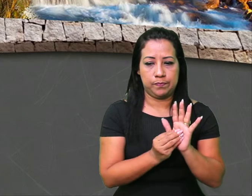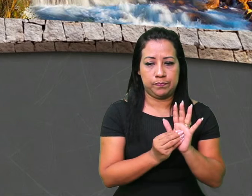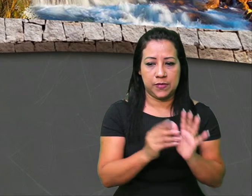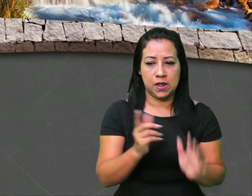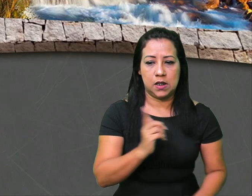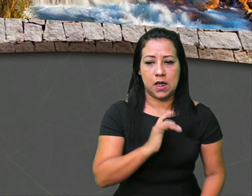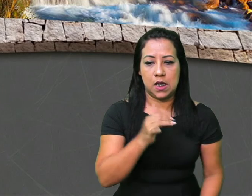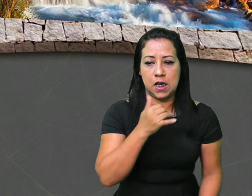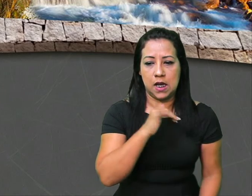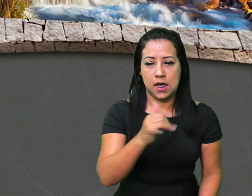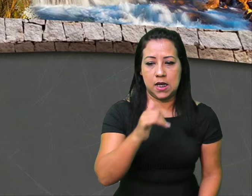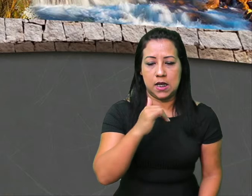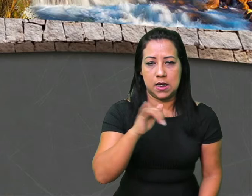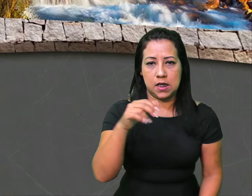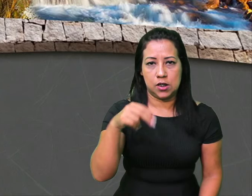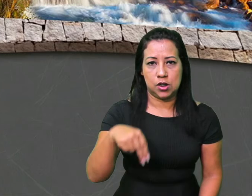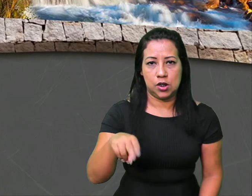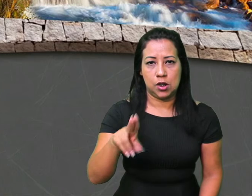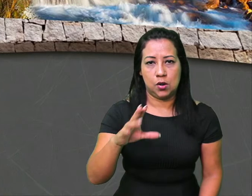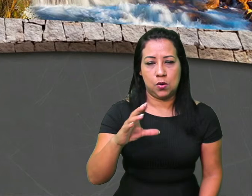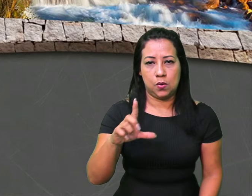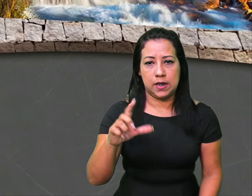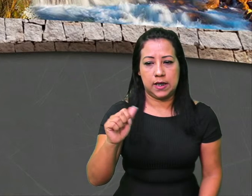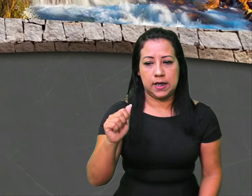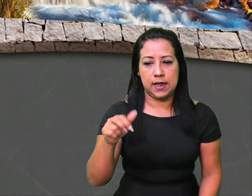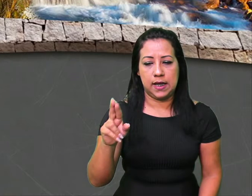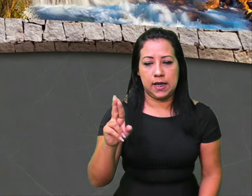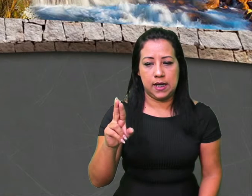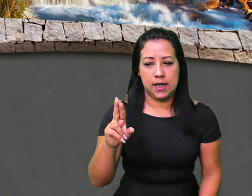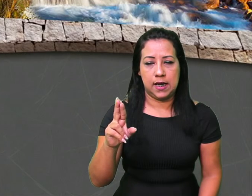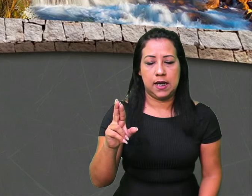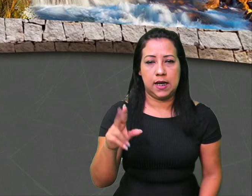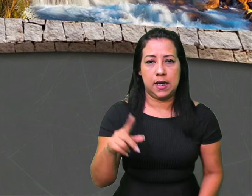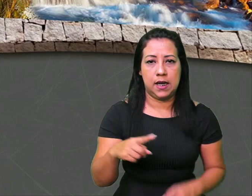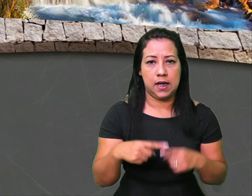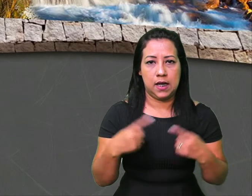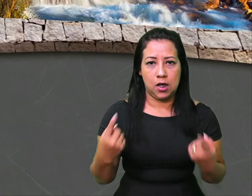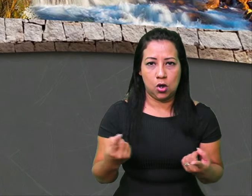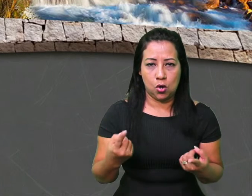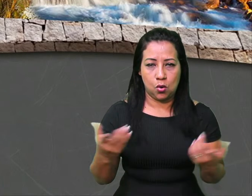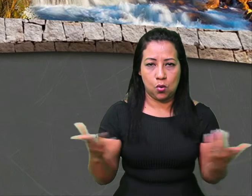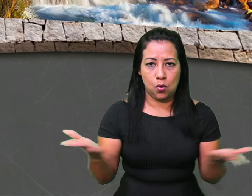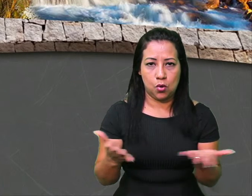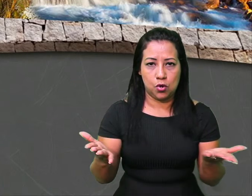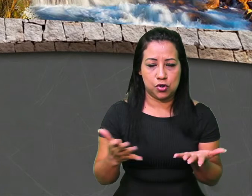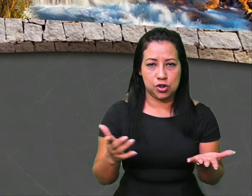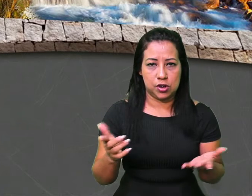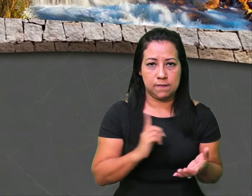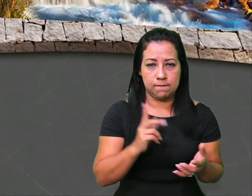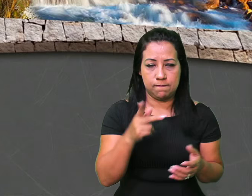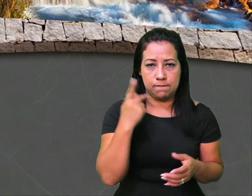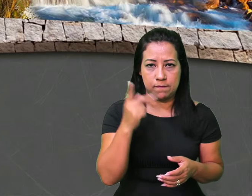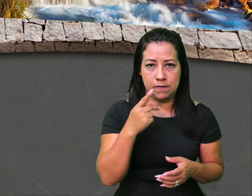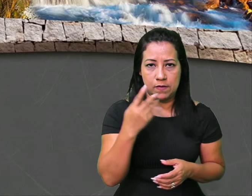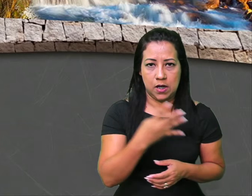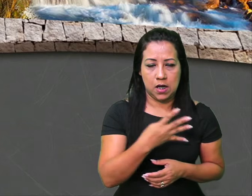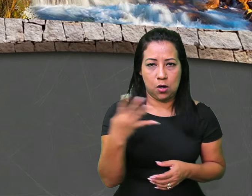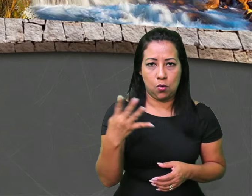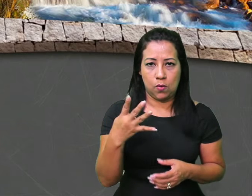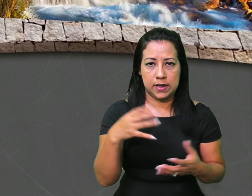nuclear. Hoje nós falamos em quarta revolução e o grande destaque são as energias limpas, como energia solar e energia